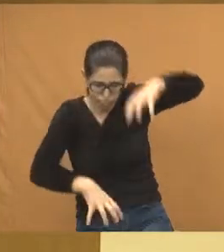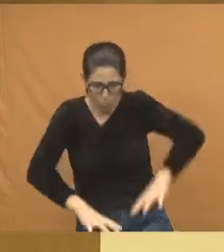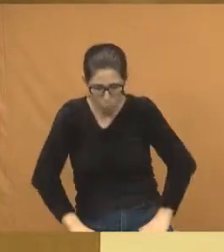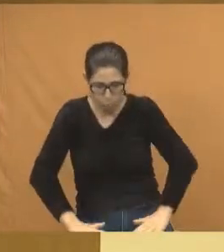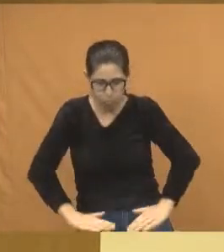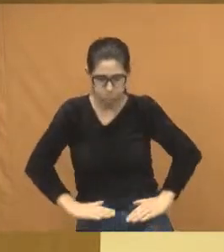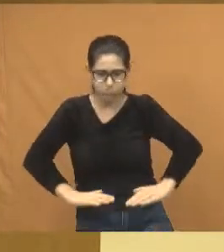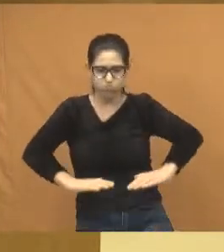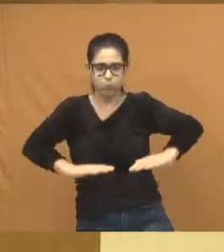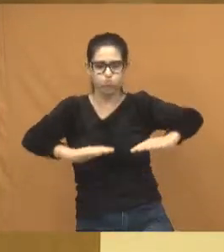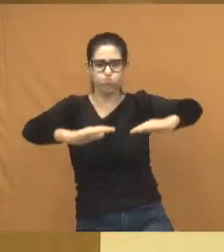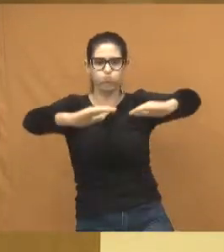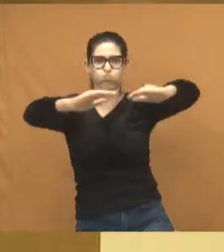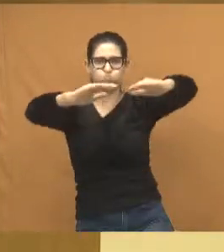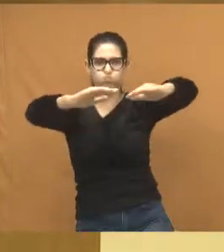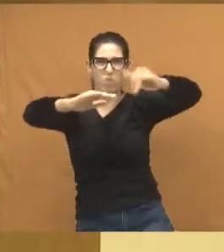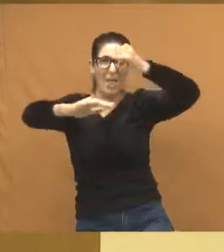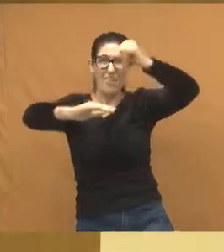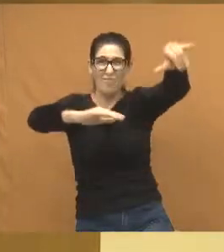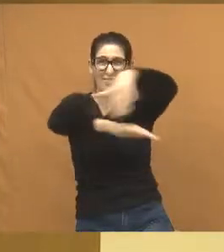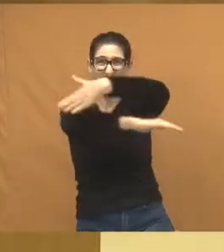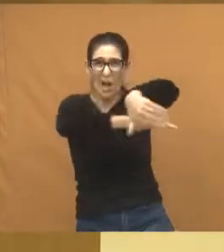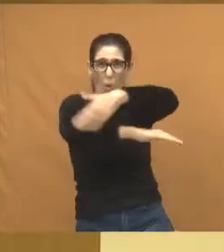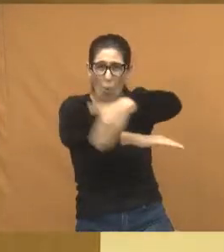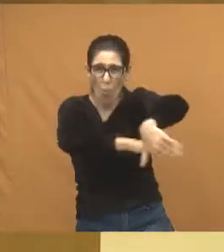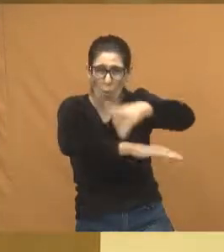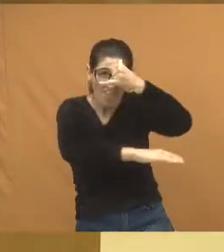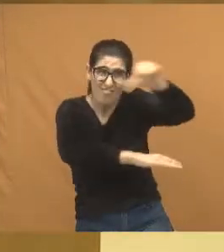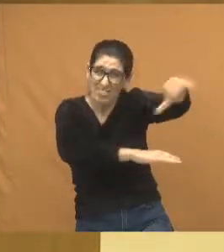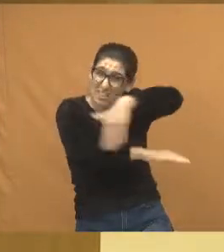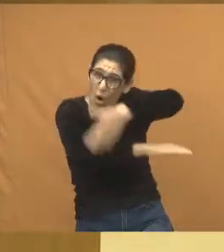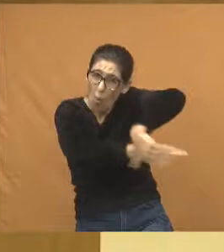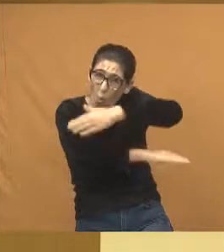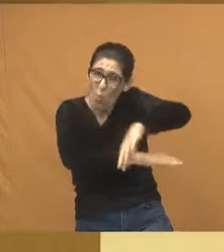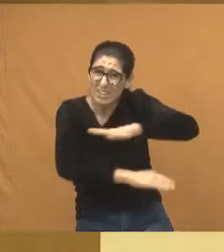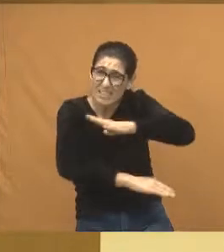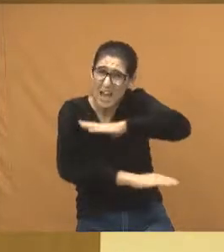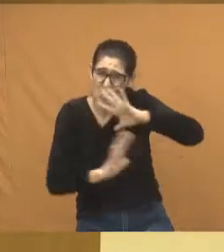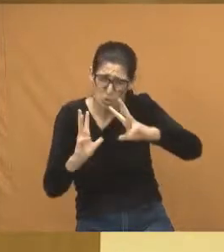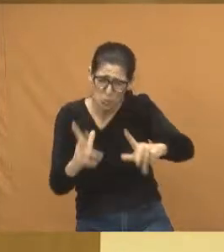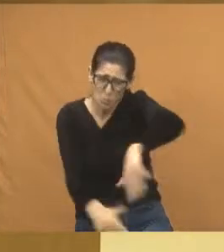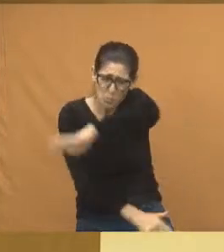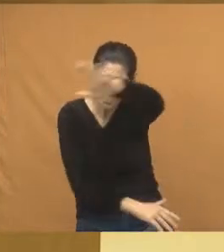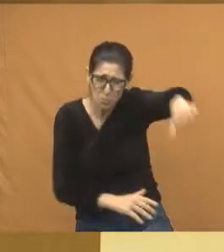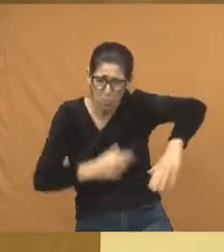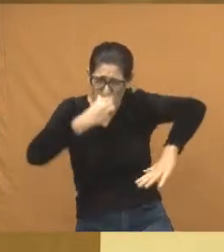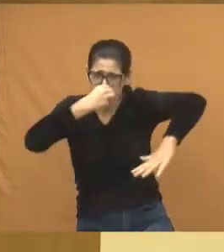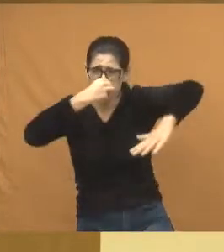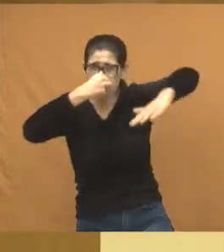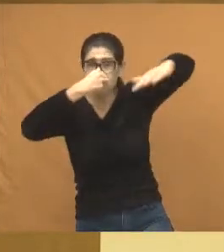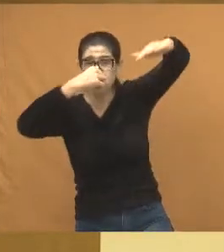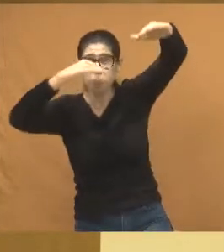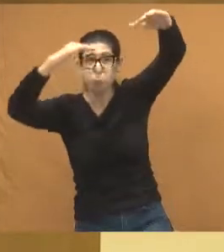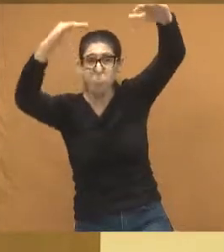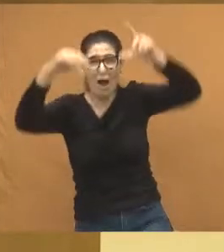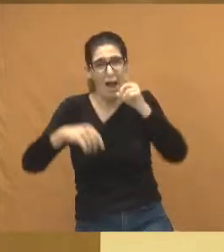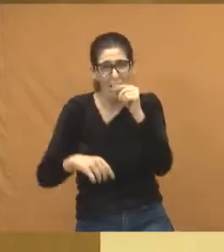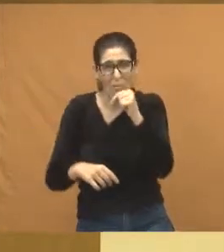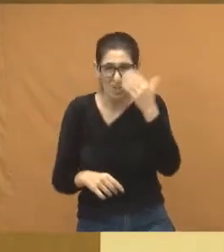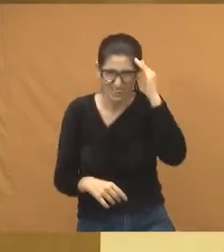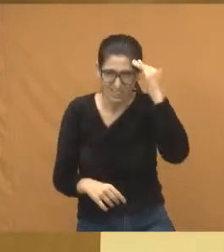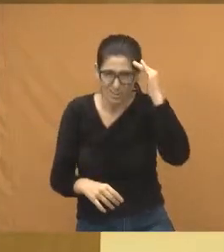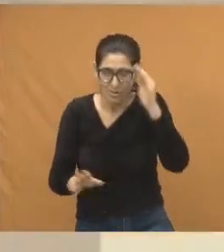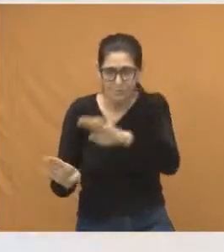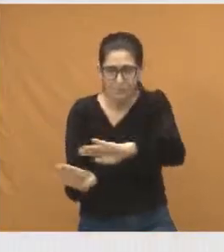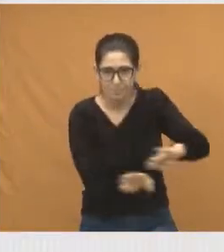Agora quero falar um pouquinho lá do Jardim Pitoresco mesmo, Gilson, do seu bairro lá agora, que eu também estive acompanhando lá a revitalização da pracinha